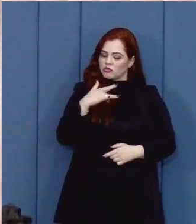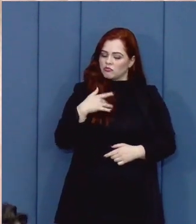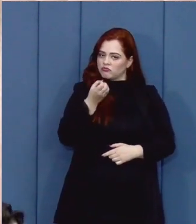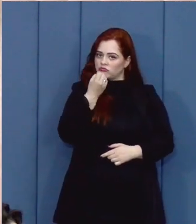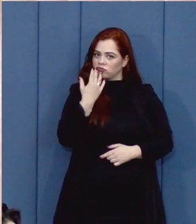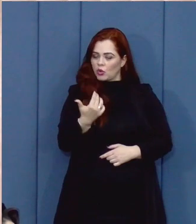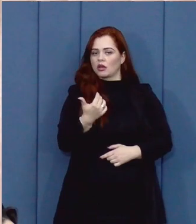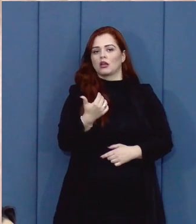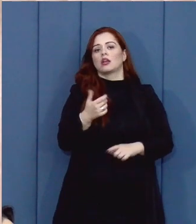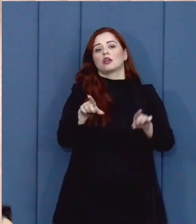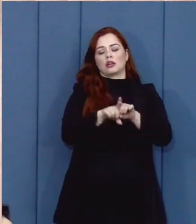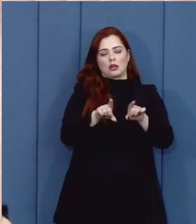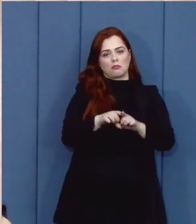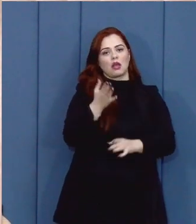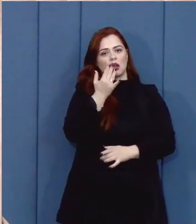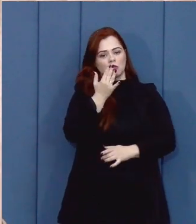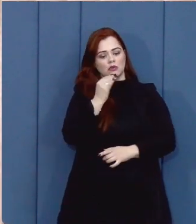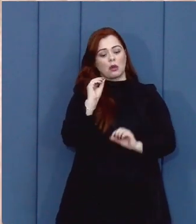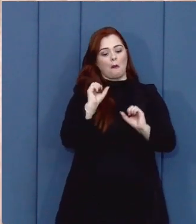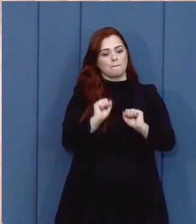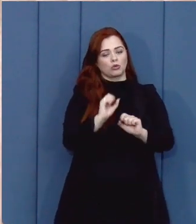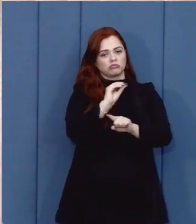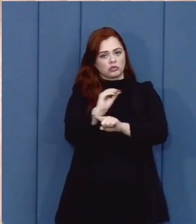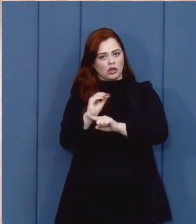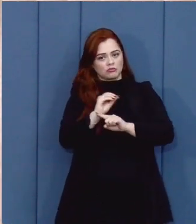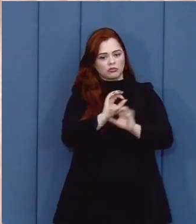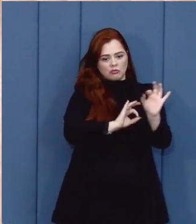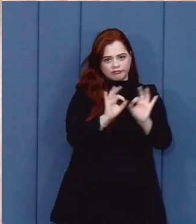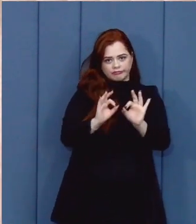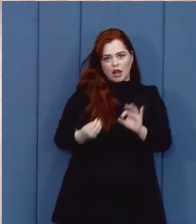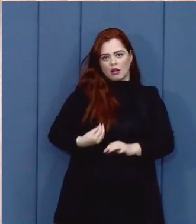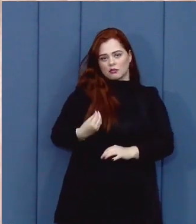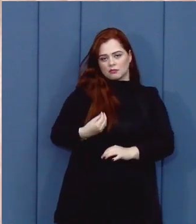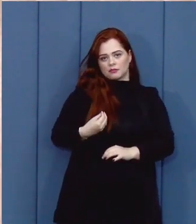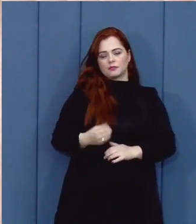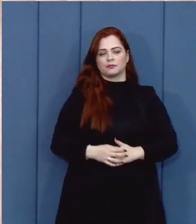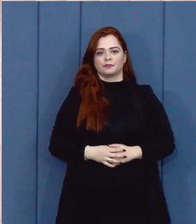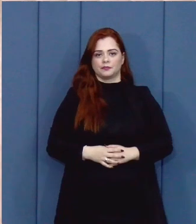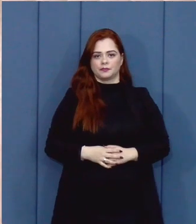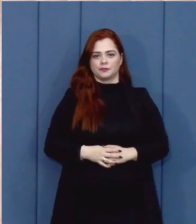saudáveis e alimentos que possam ajudar a manutenção da vida.